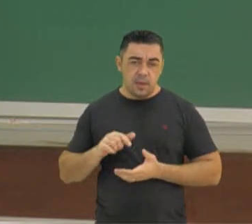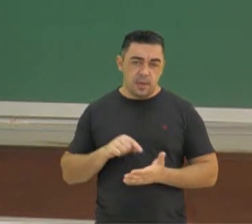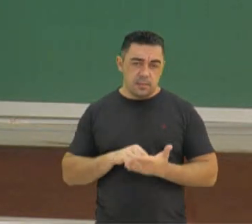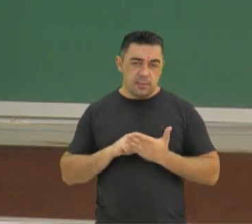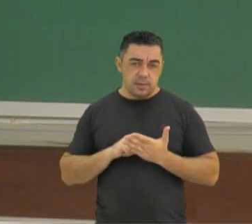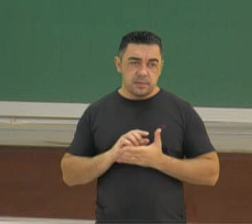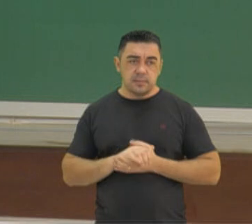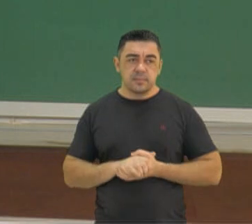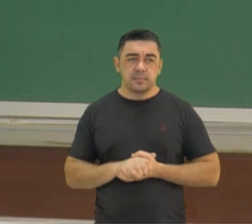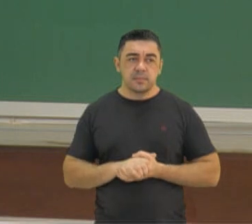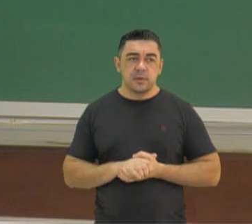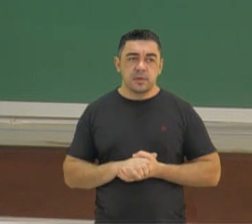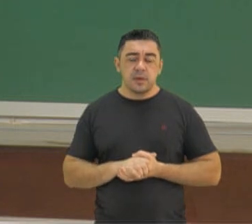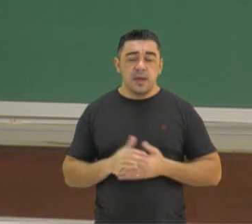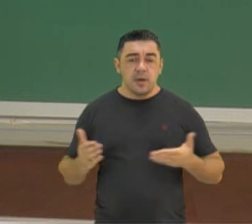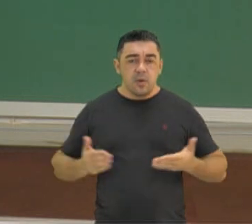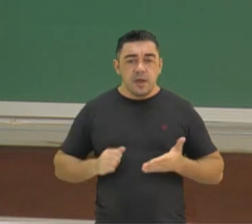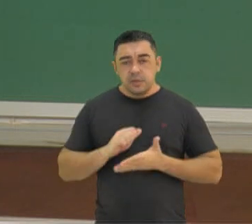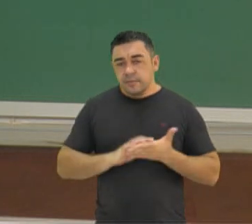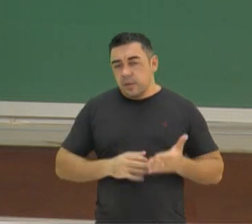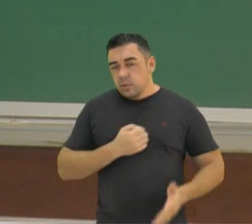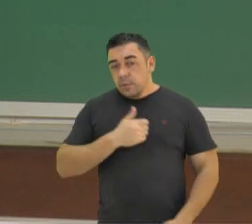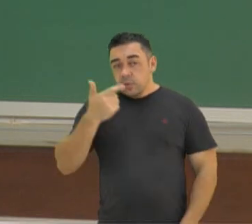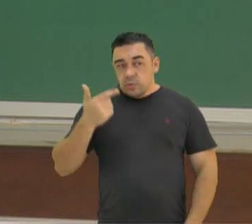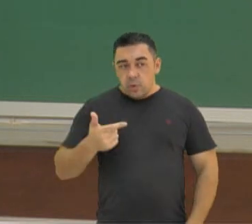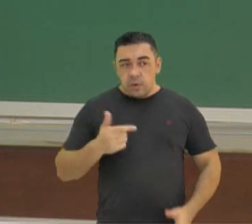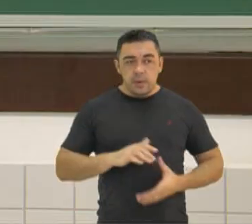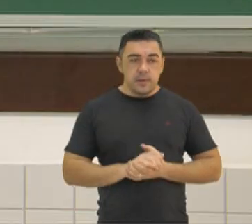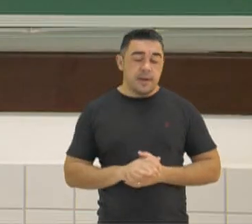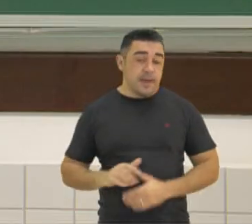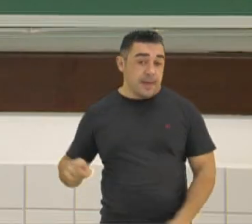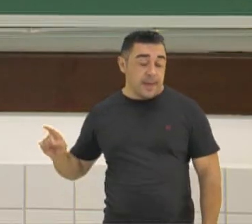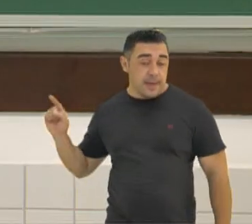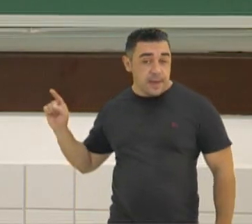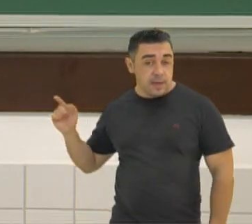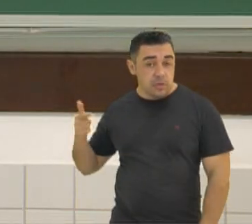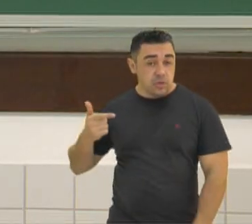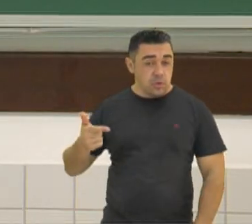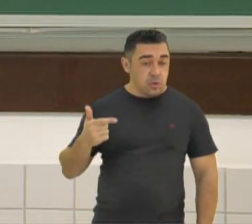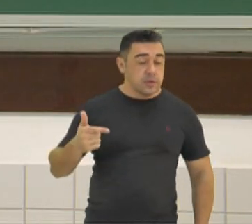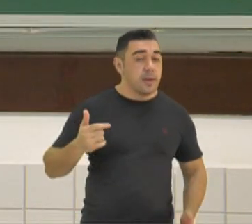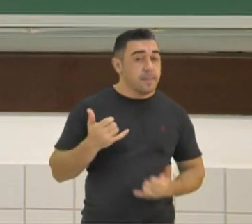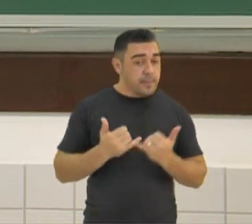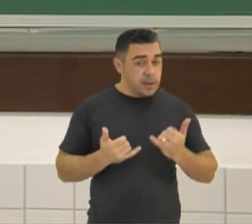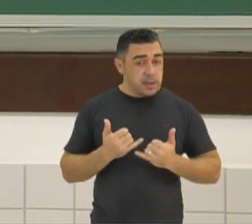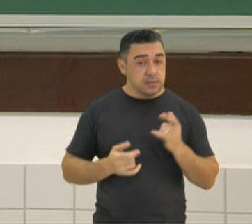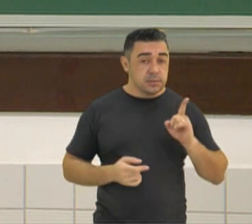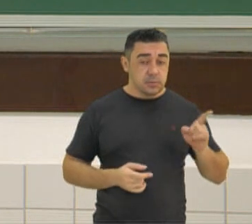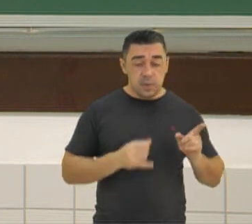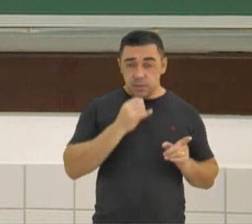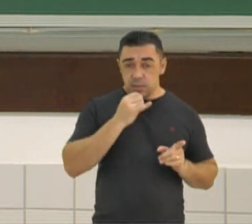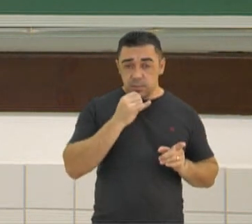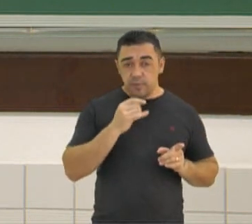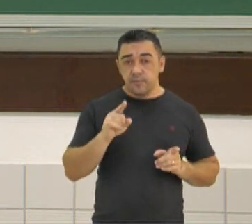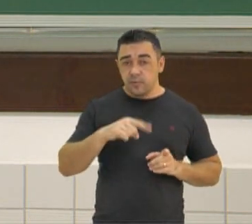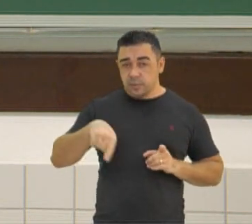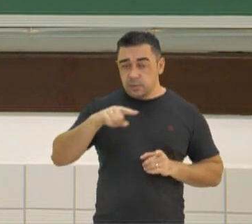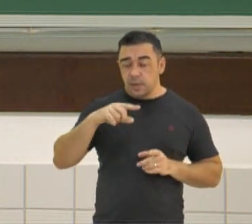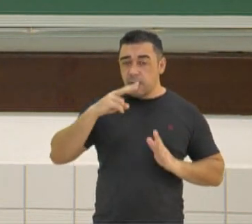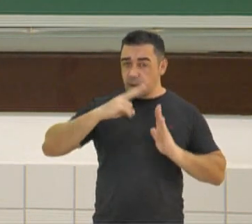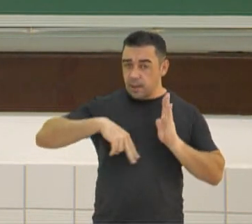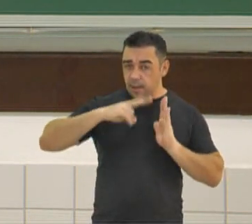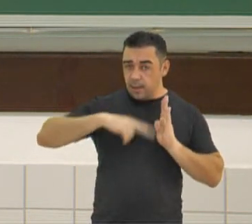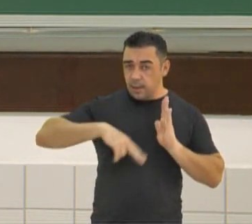apresenta. Agora, exercício 2. Esse exercício 2 ele é bem semelhante ao exemplo. Então, você vai ter que